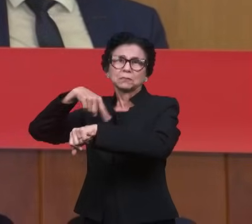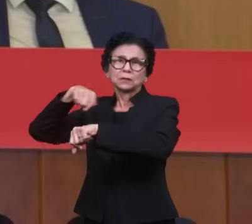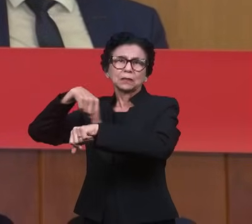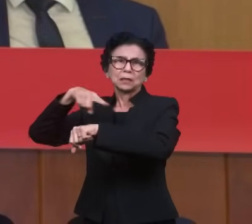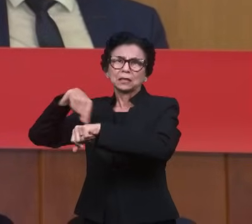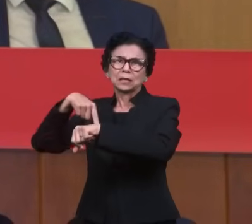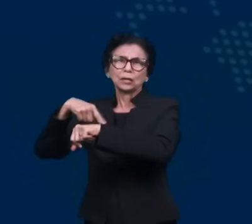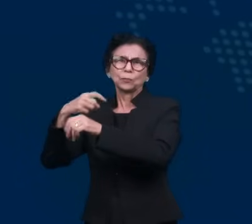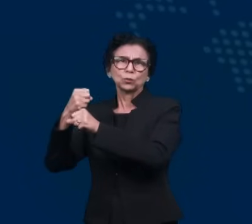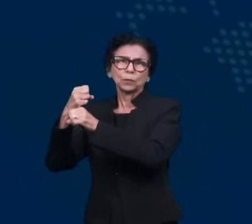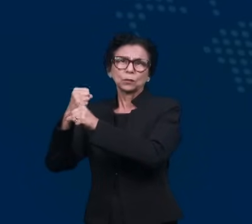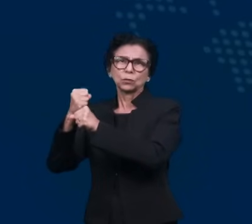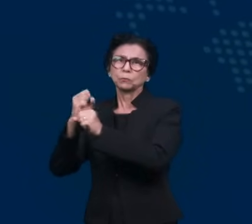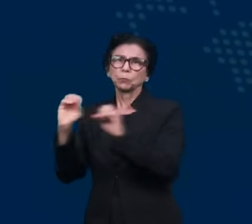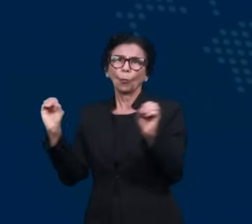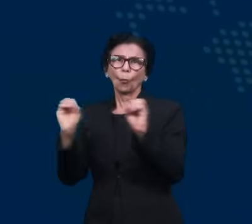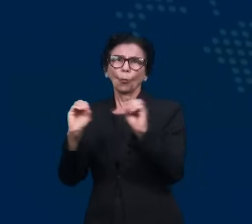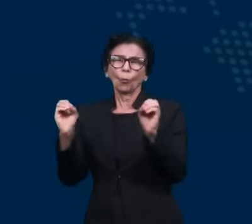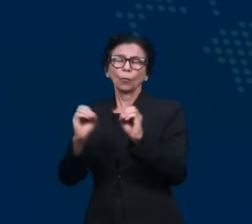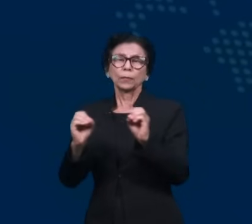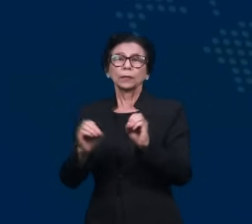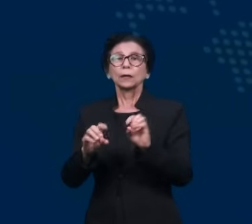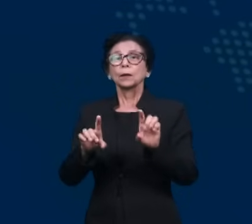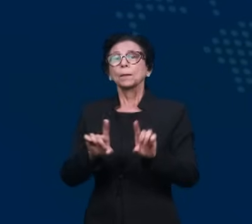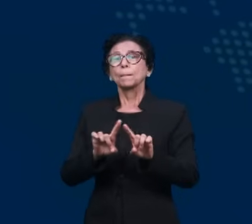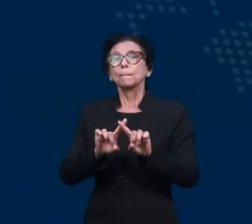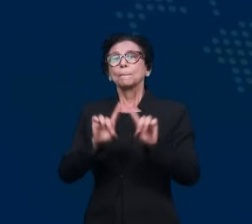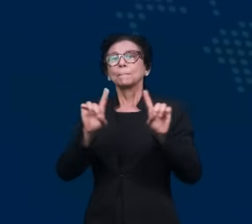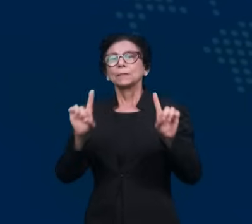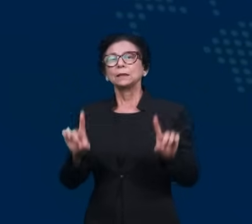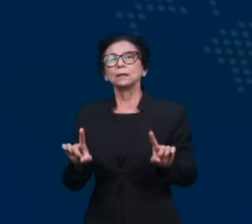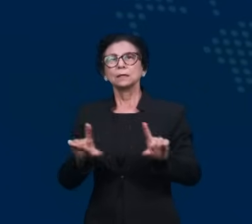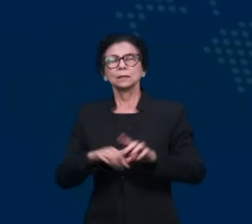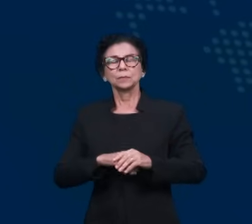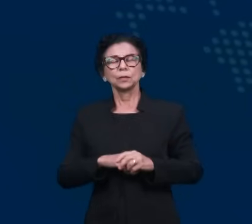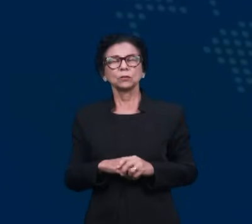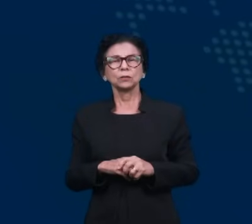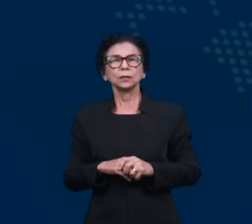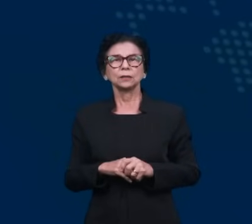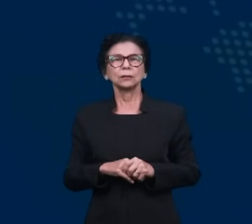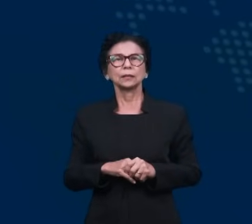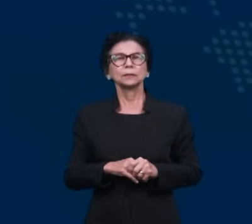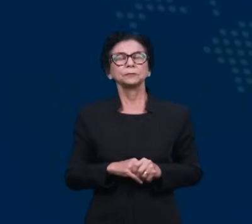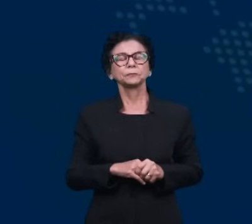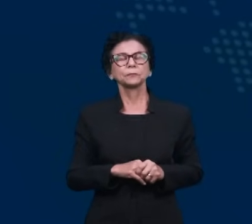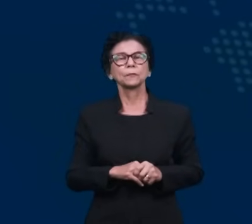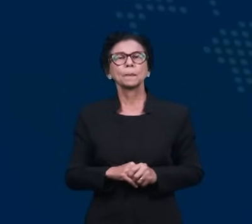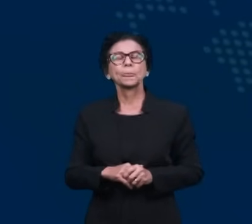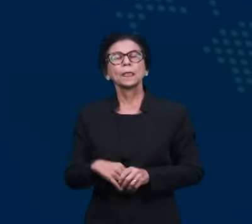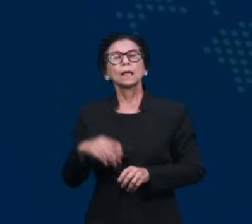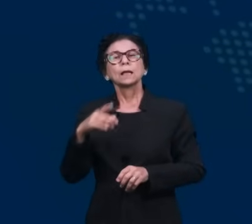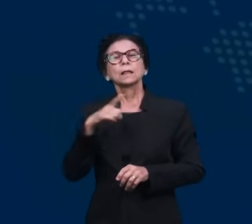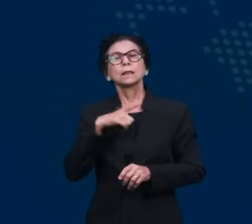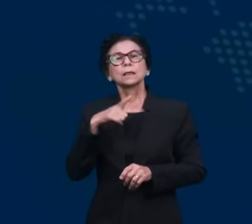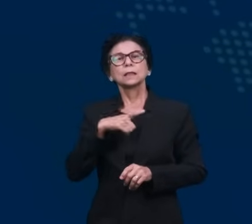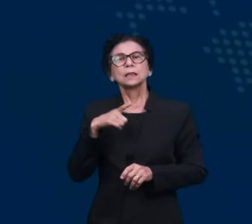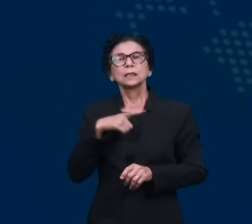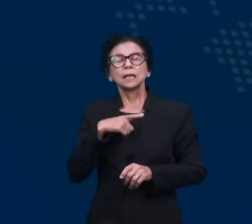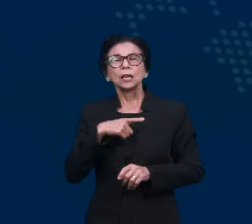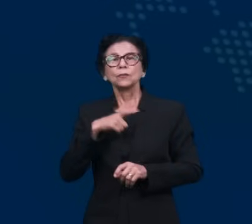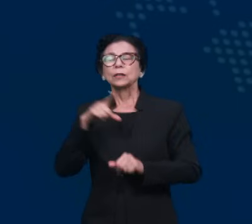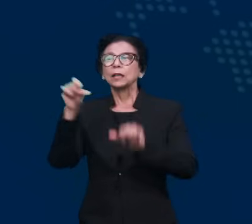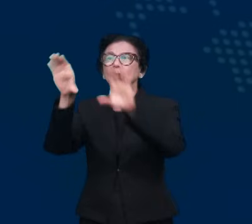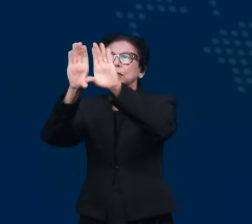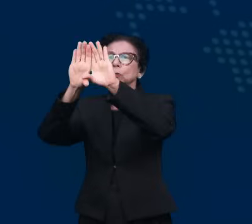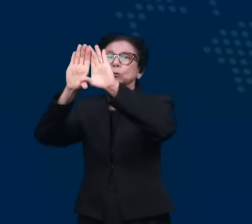houve um momento, um período, vejam só, Apocalipse 8:1, um silêncio no